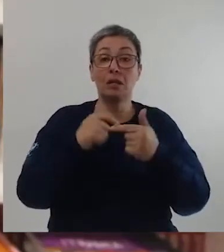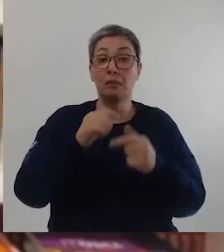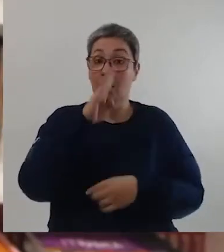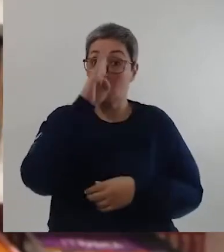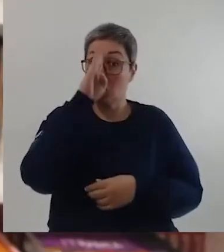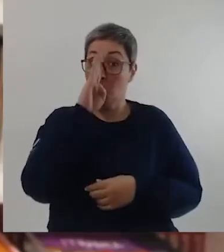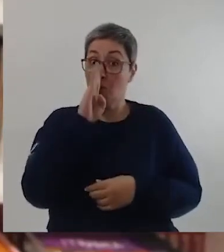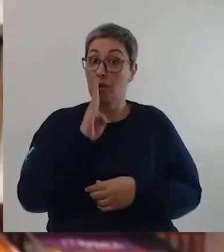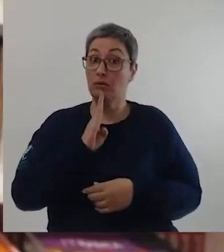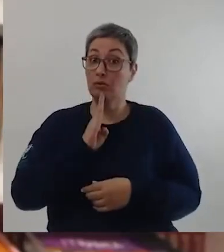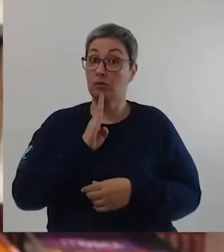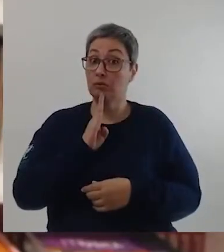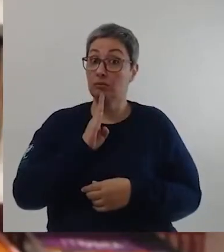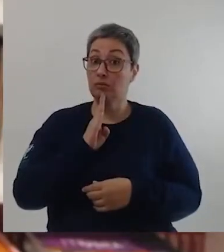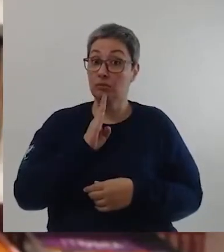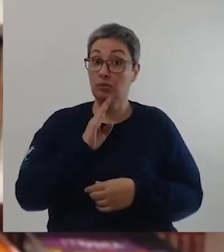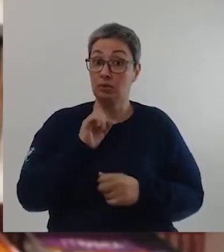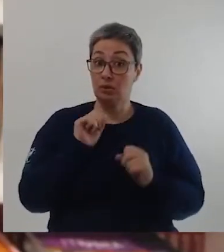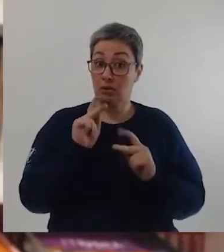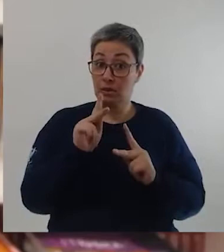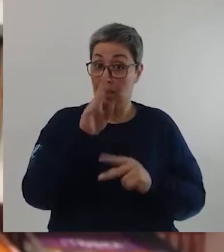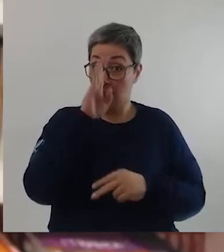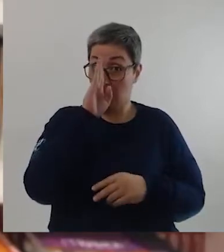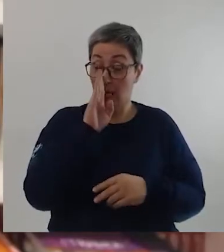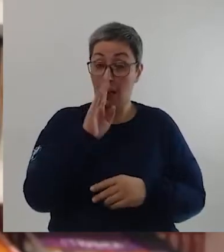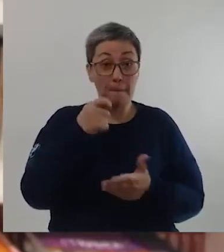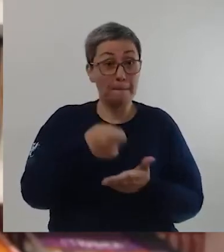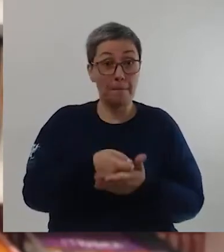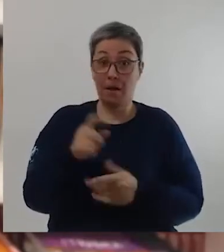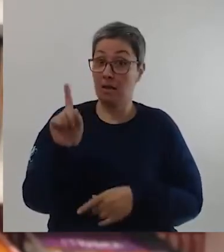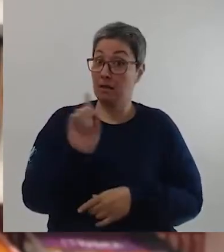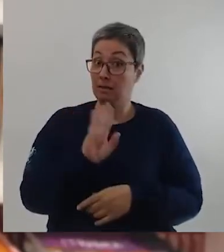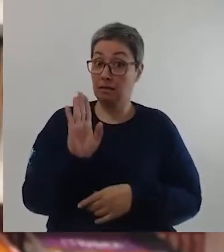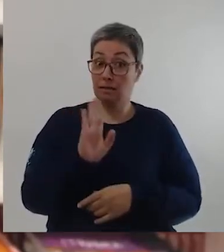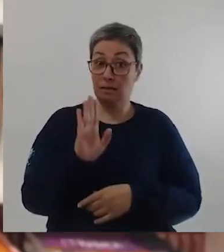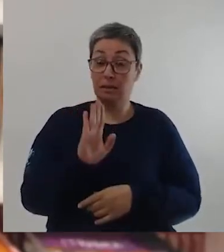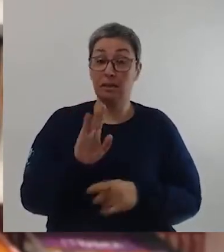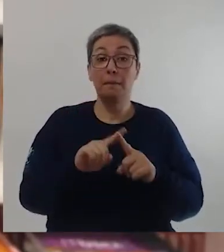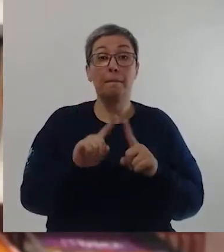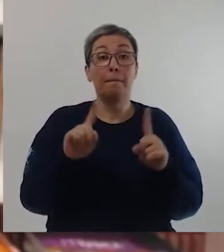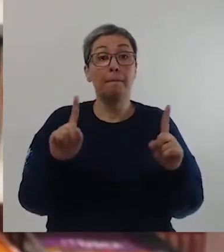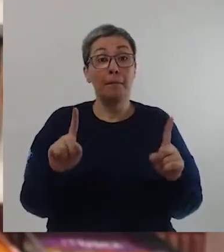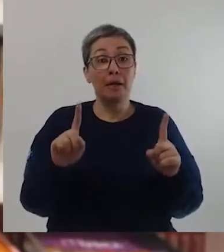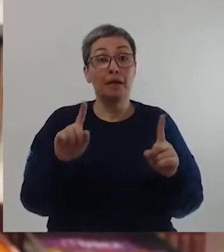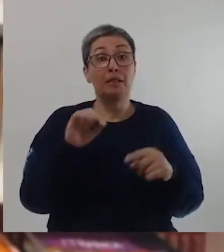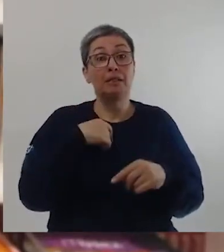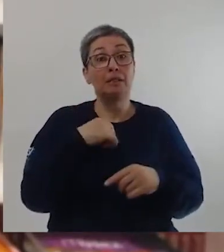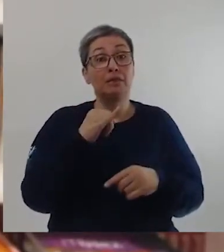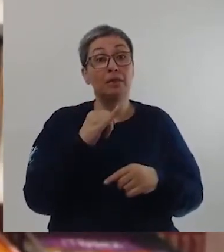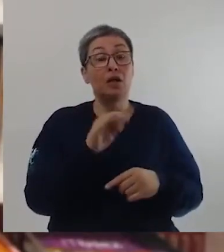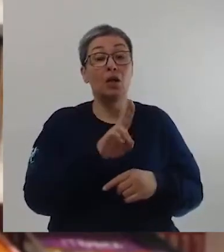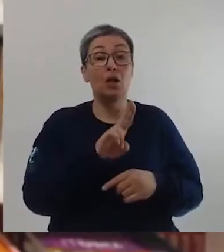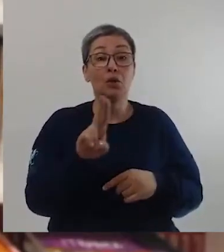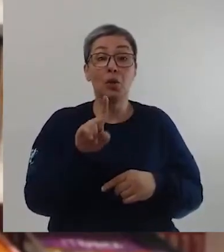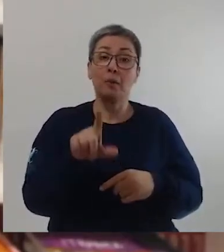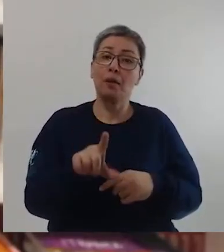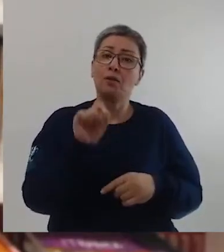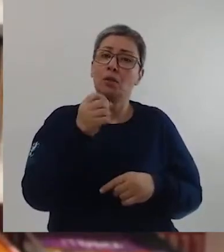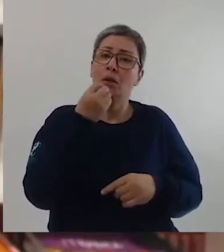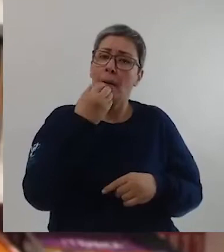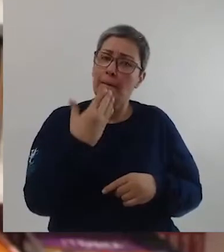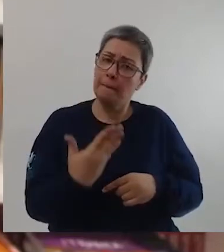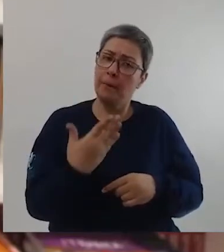serviço gratuito ok isso é graça paga para fazer isso mas falamos de nome